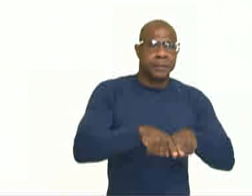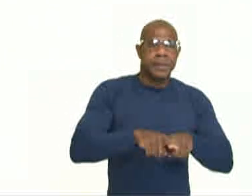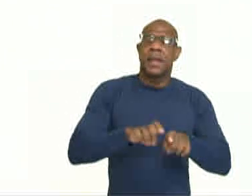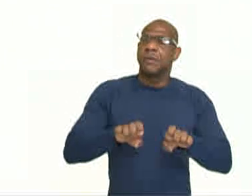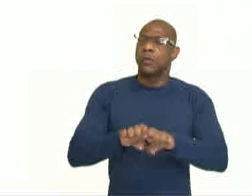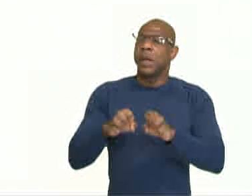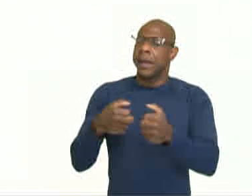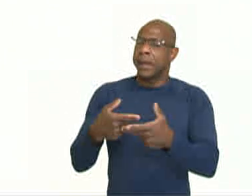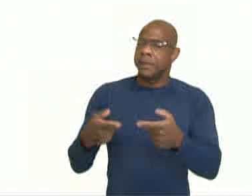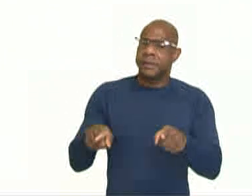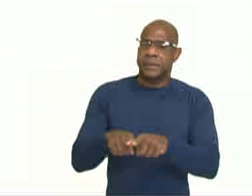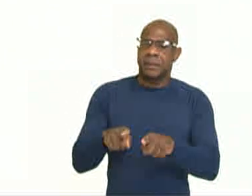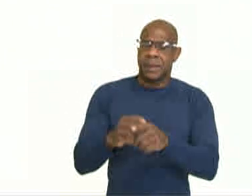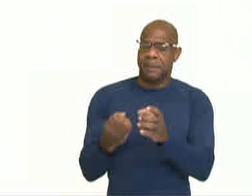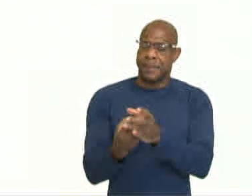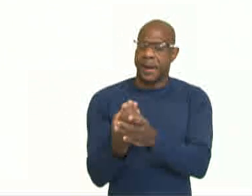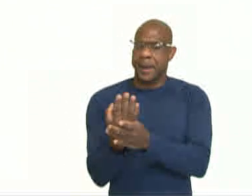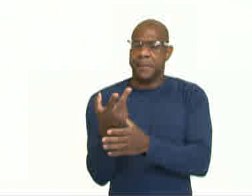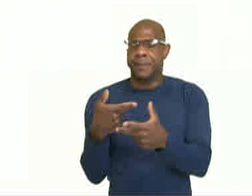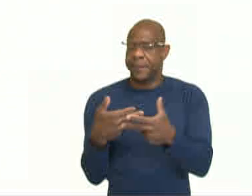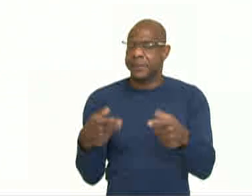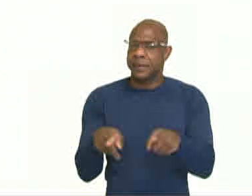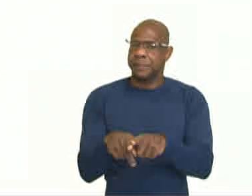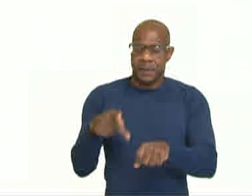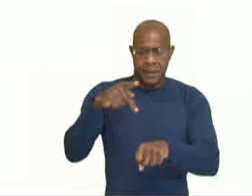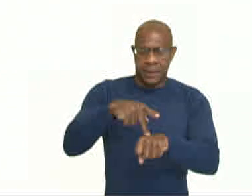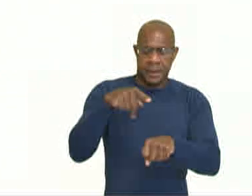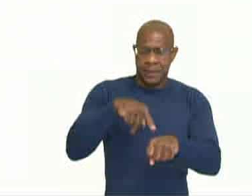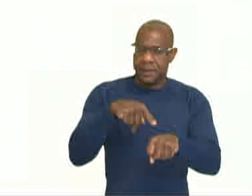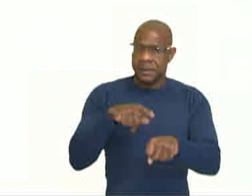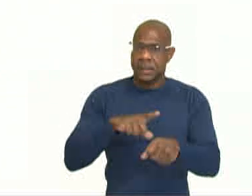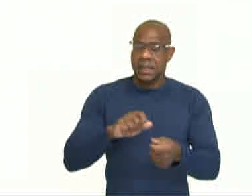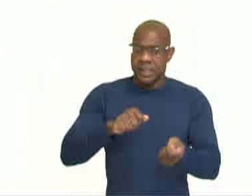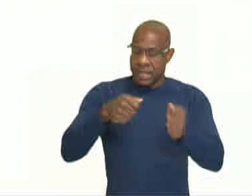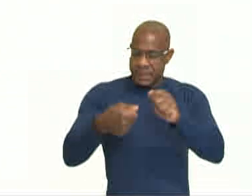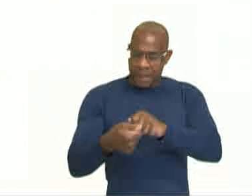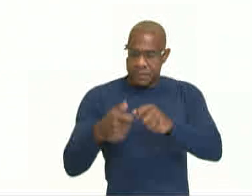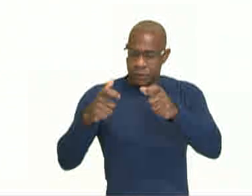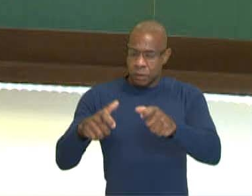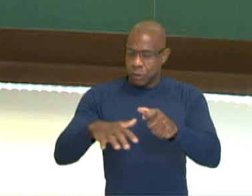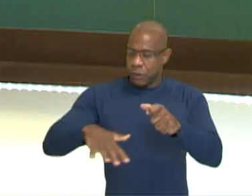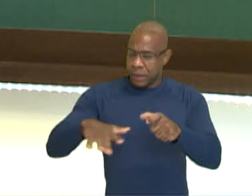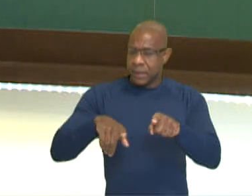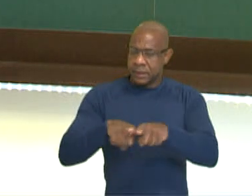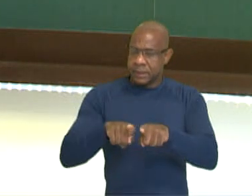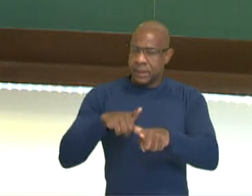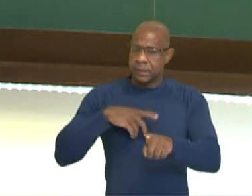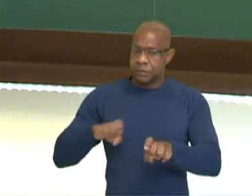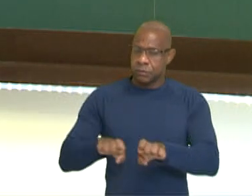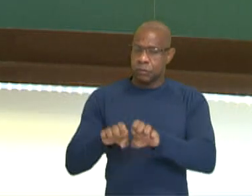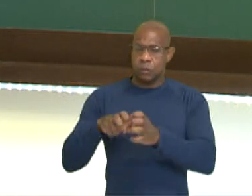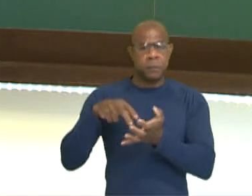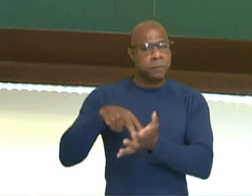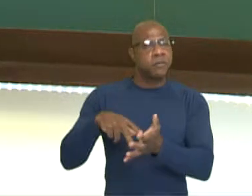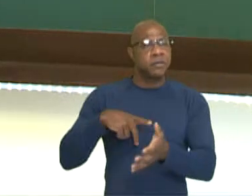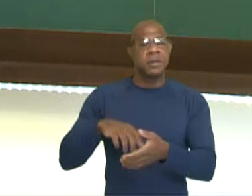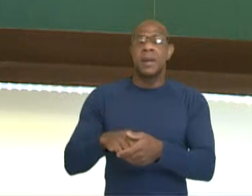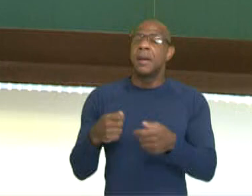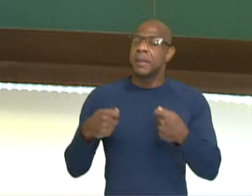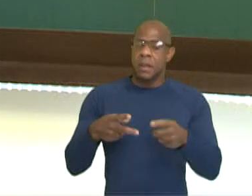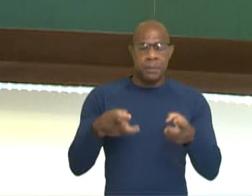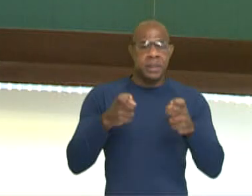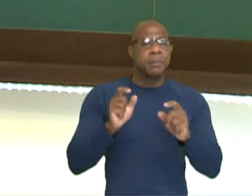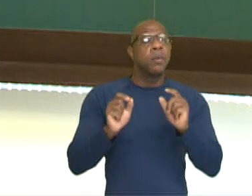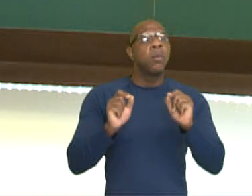os elementos vegetais a partir das rochas que mais se adaptam, que mais se estruturam. Também devemos observar que